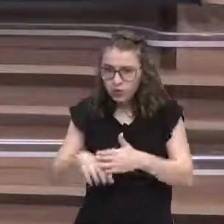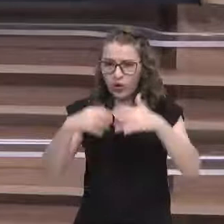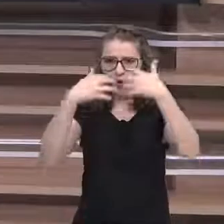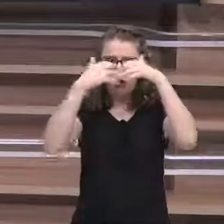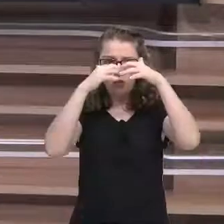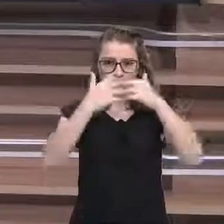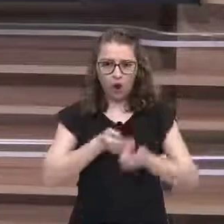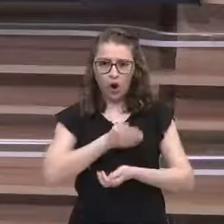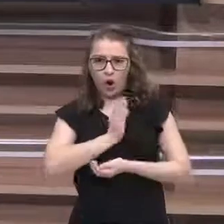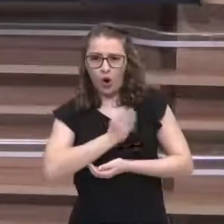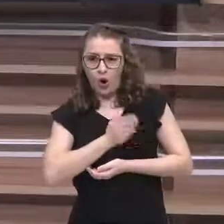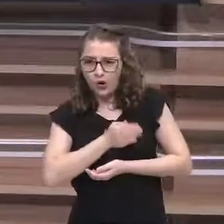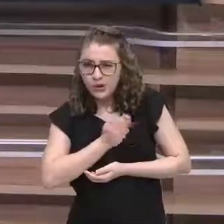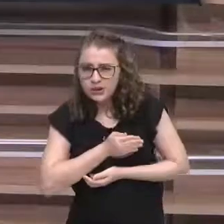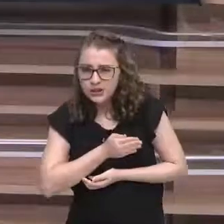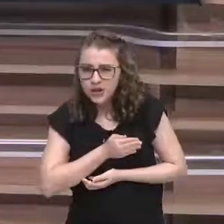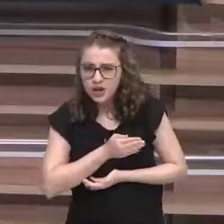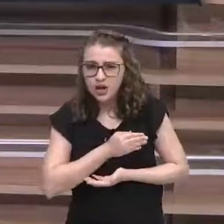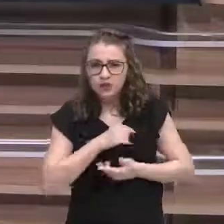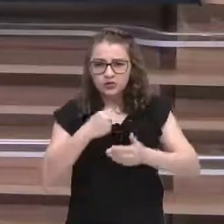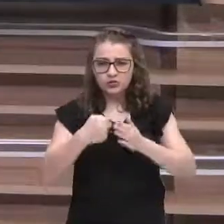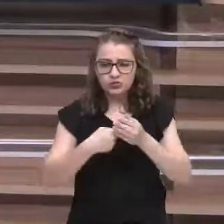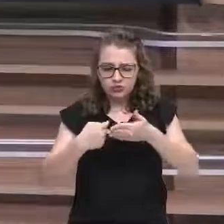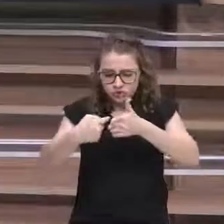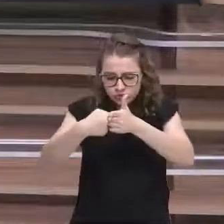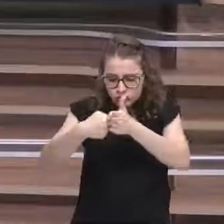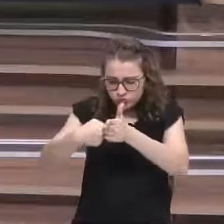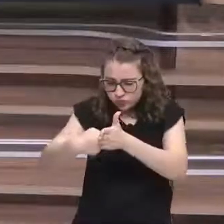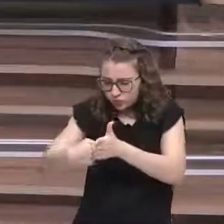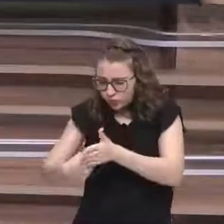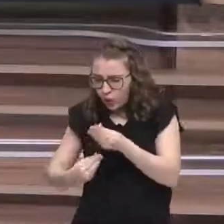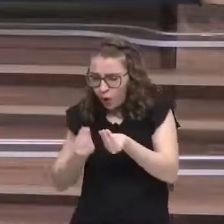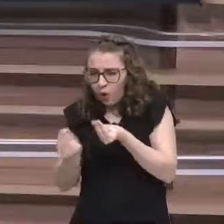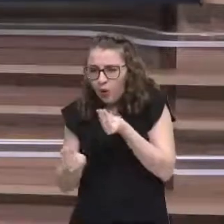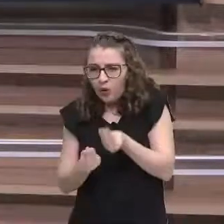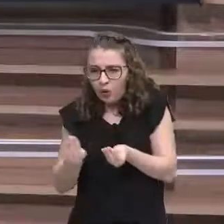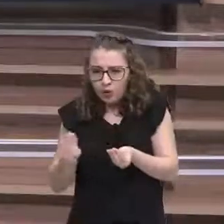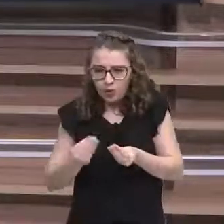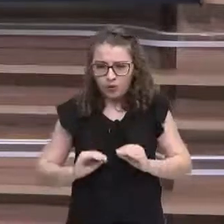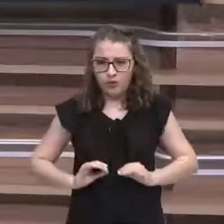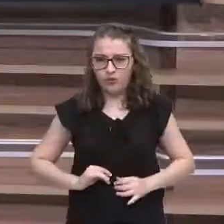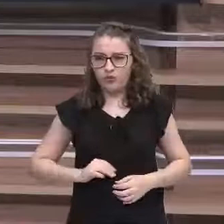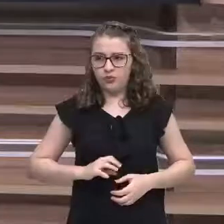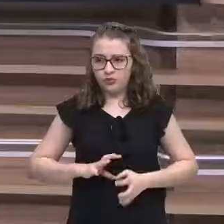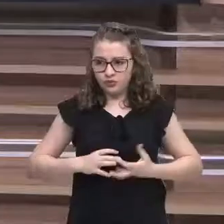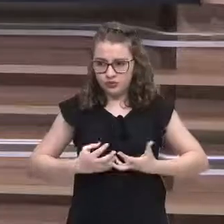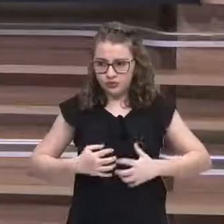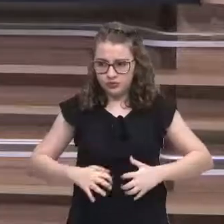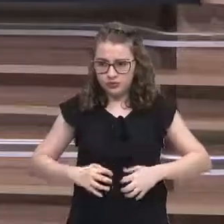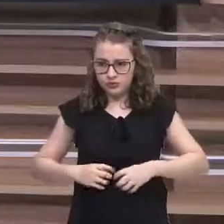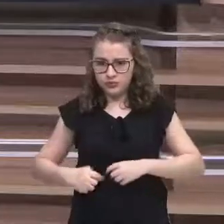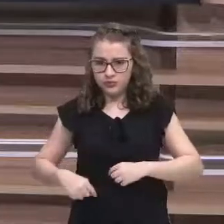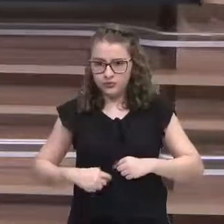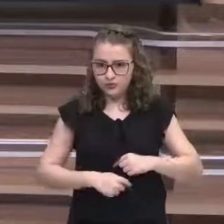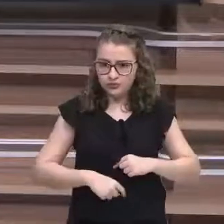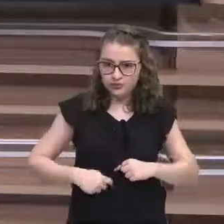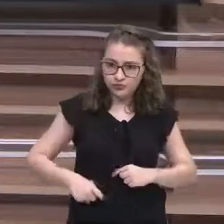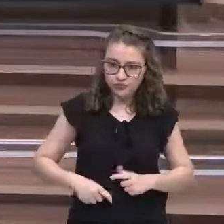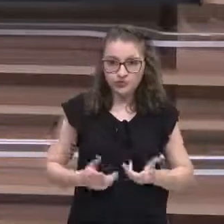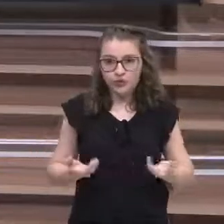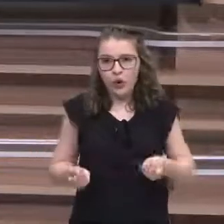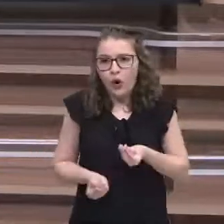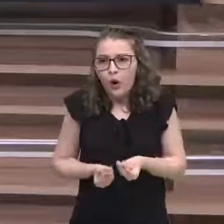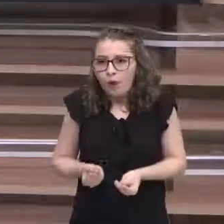cérebro, vai investigar, né, o funcionamento do aparelho digestivo, digestório, né? Então você